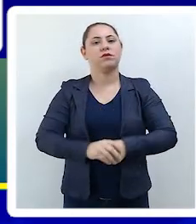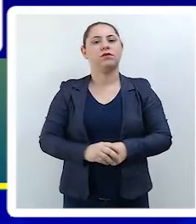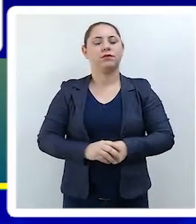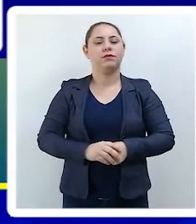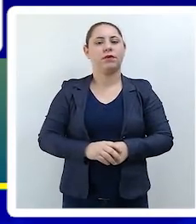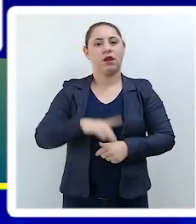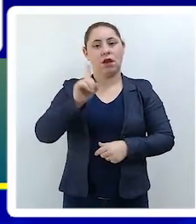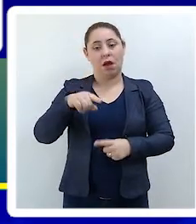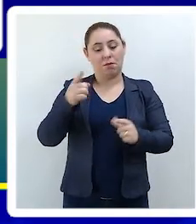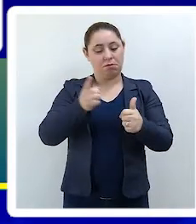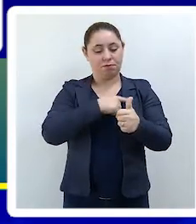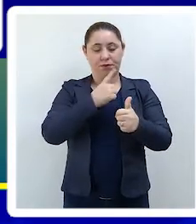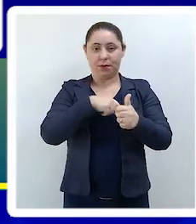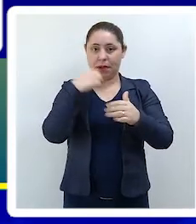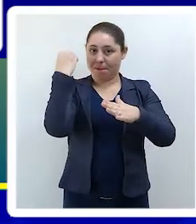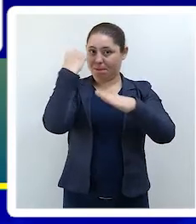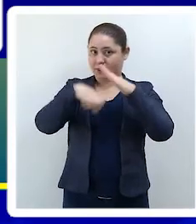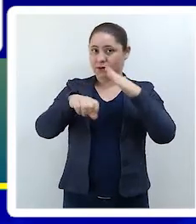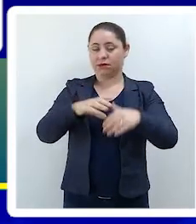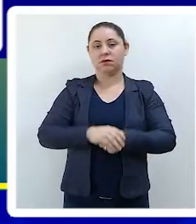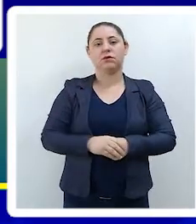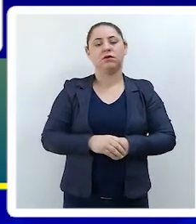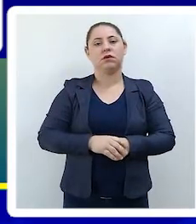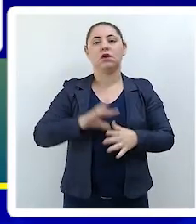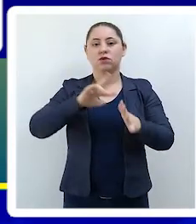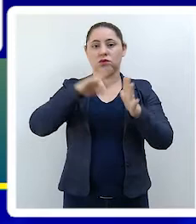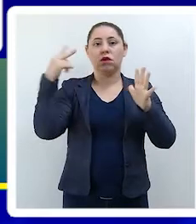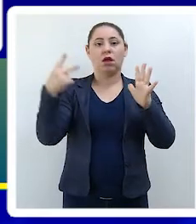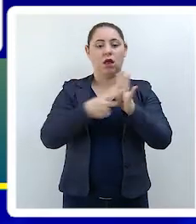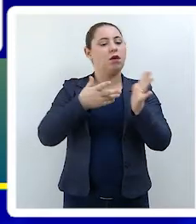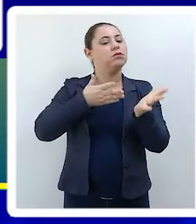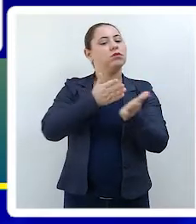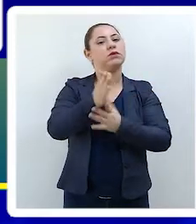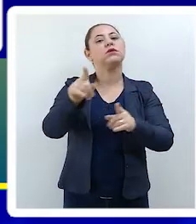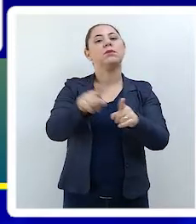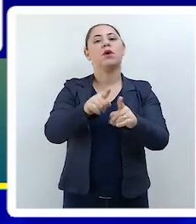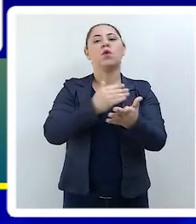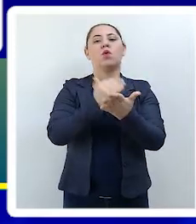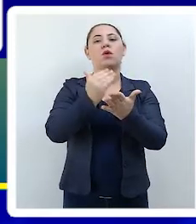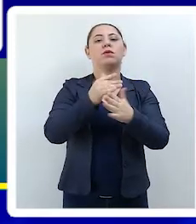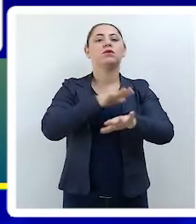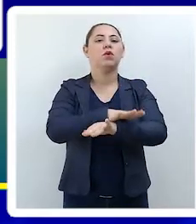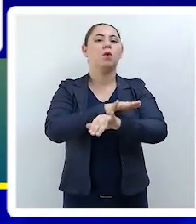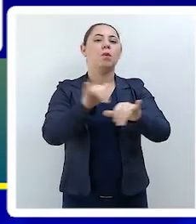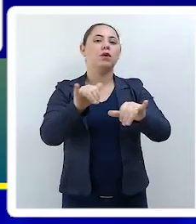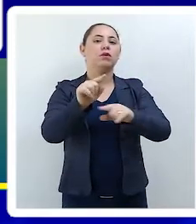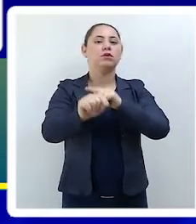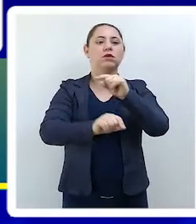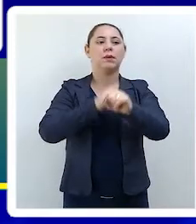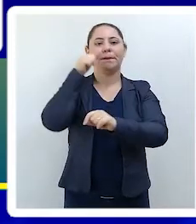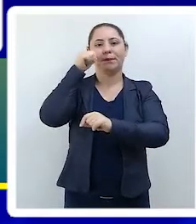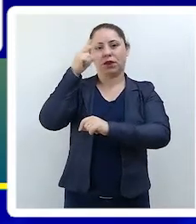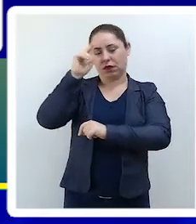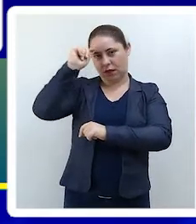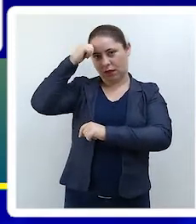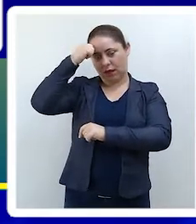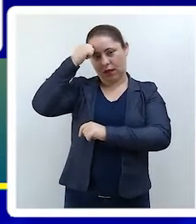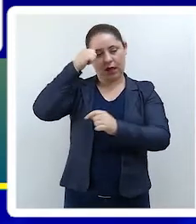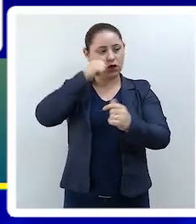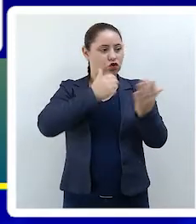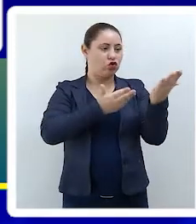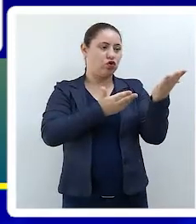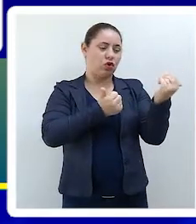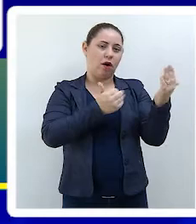pode, né? Então, essa é a primeira mensagem. E, nesse sentido, nós começamos a campanha do empoderamento de mulheres